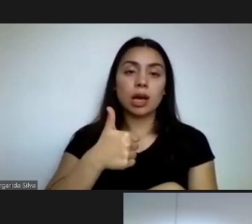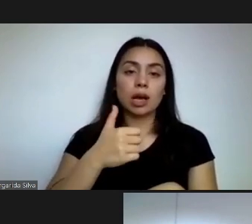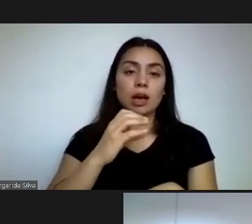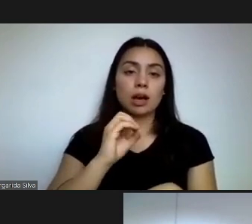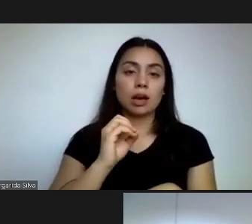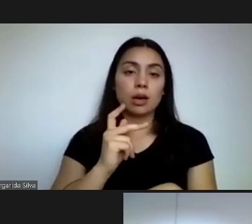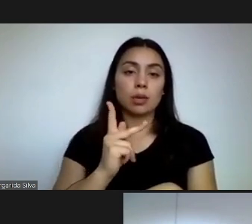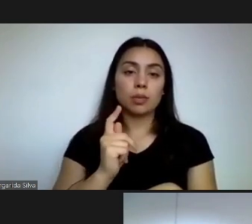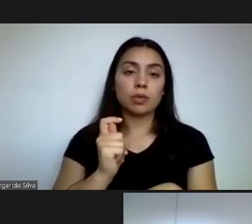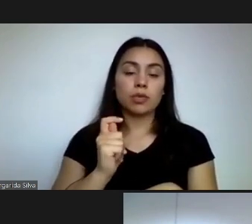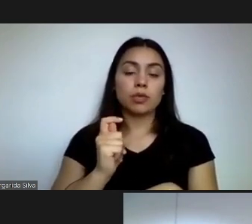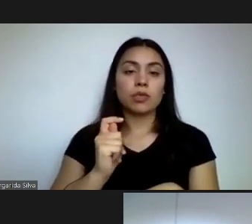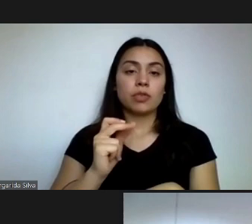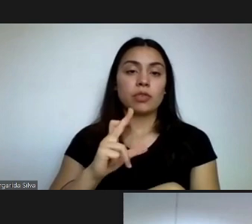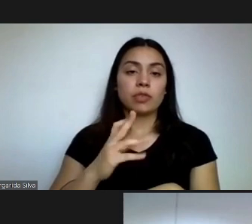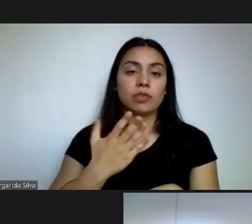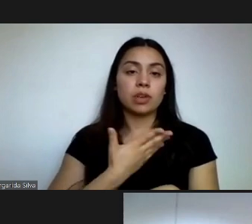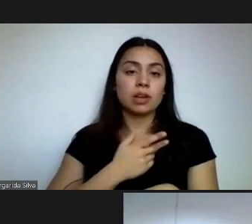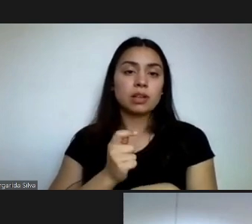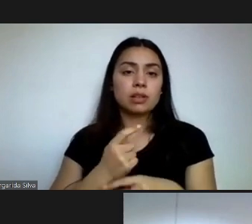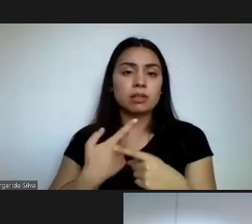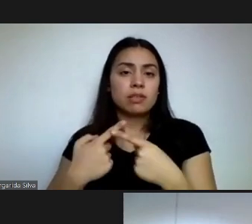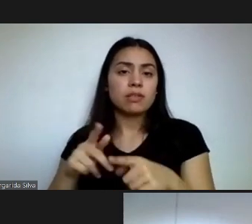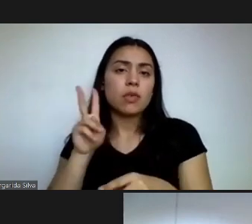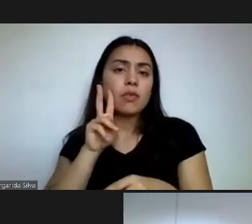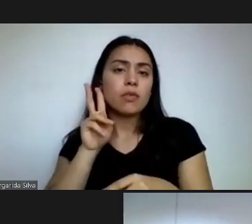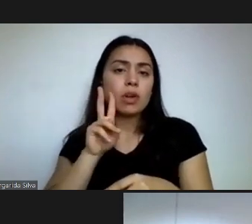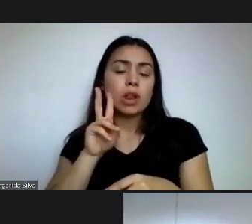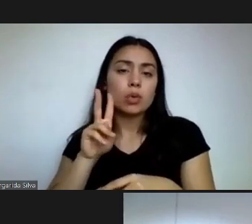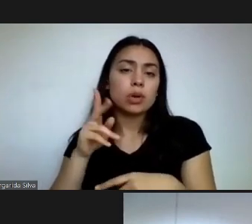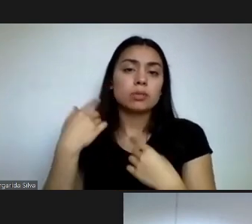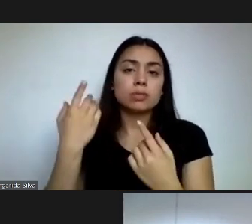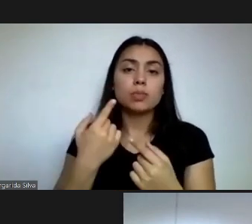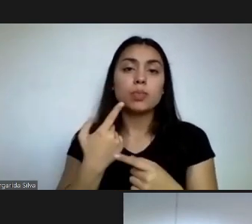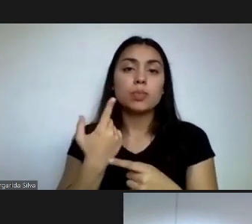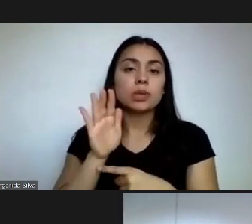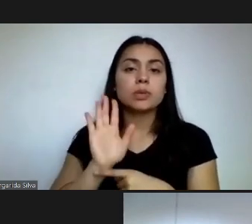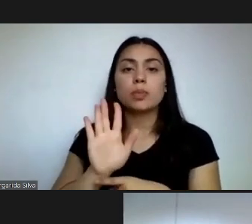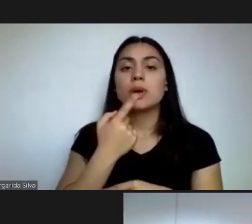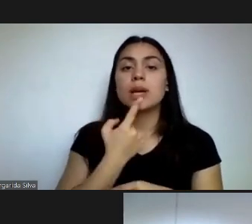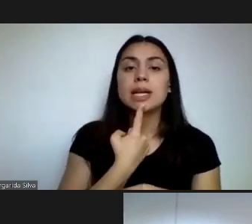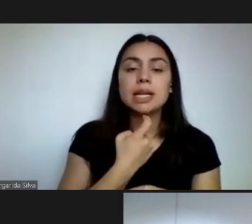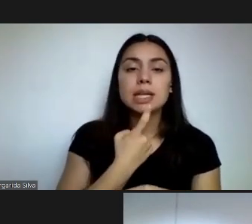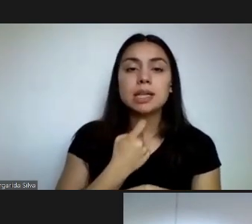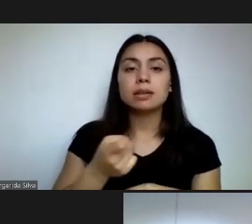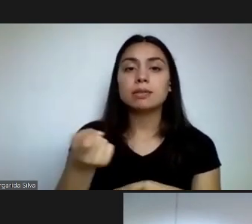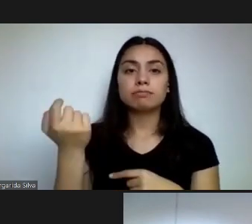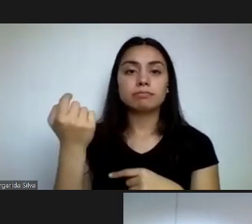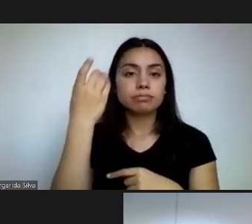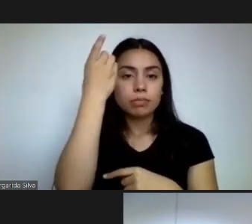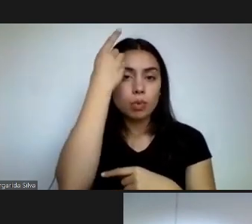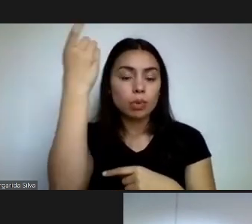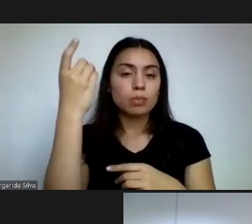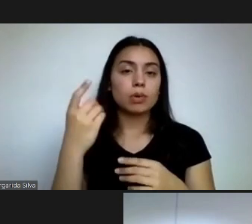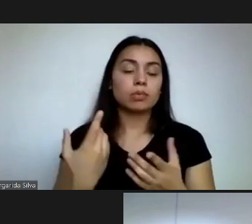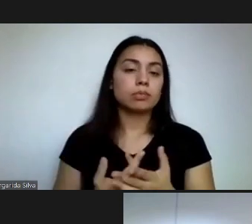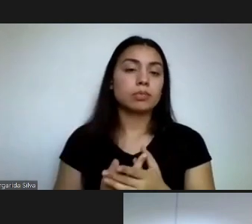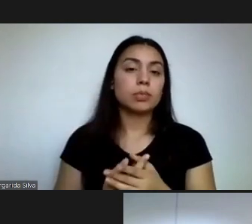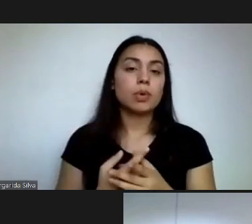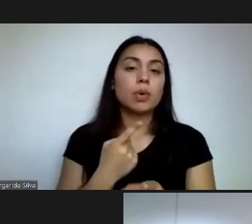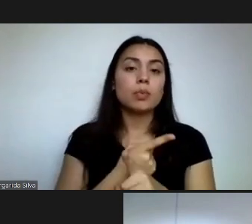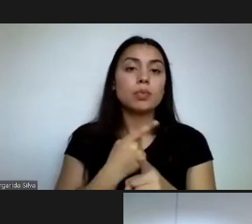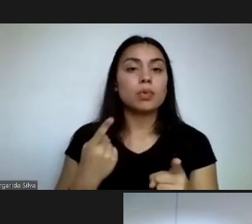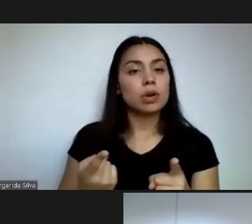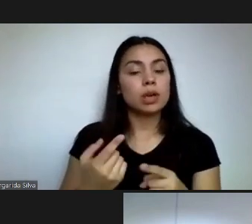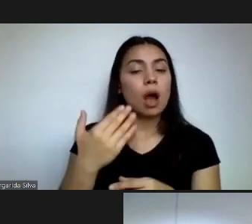económico como o alemão, o italiano, o espanhol ou o inglês, por inúmeras razões, e uma delas é também porque é associada à ideia de déficit